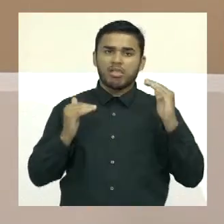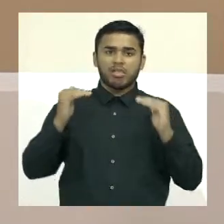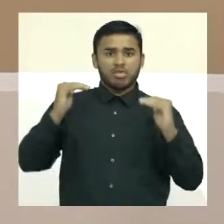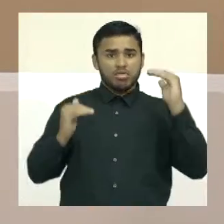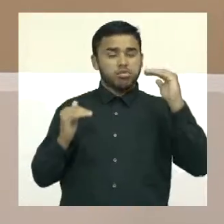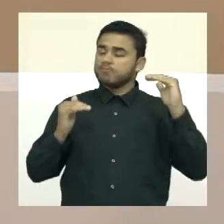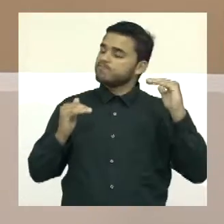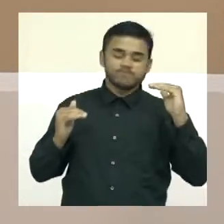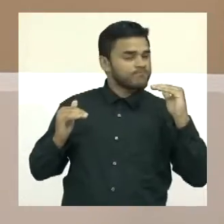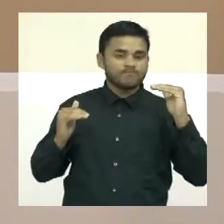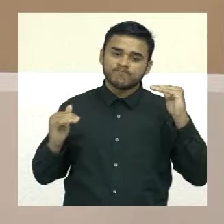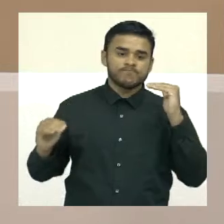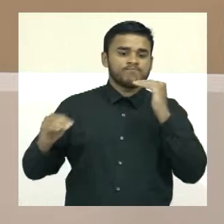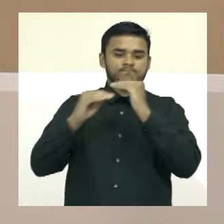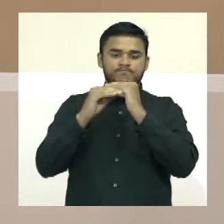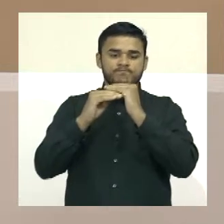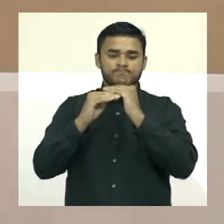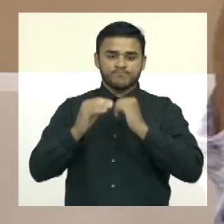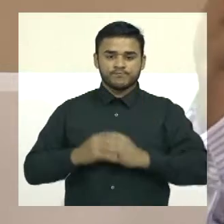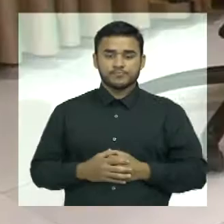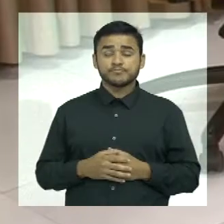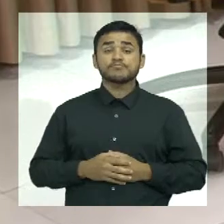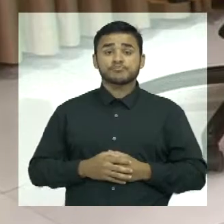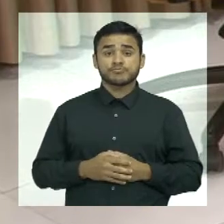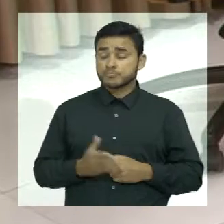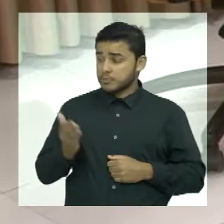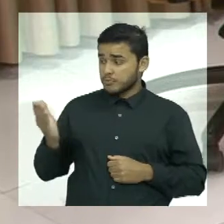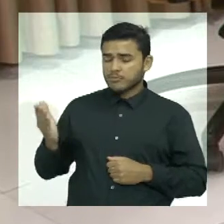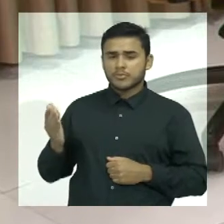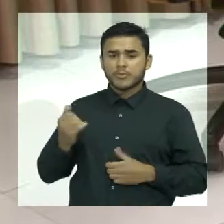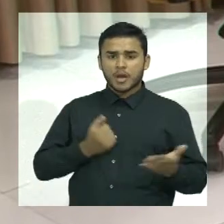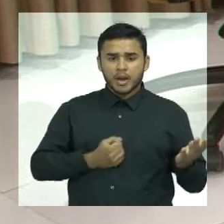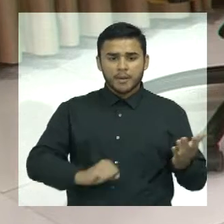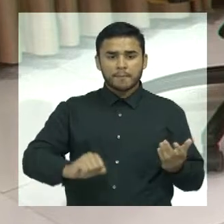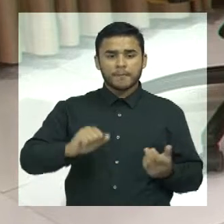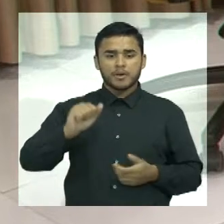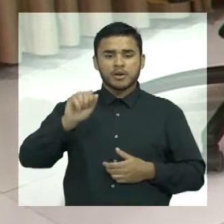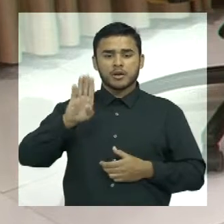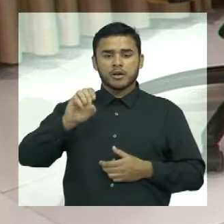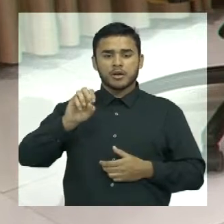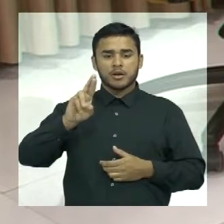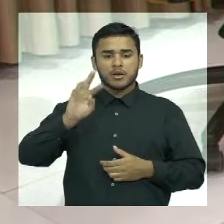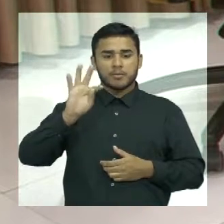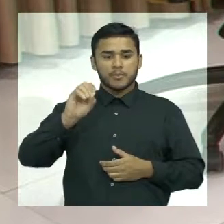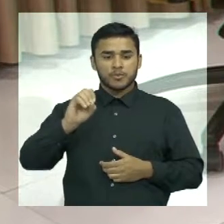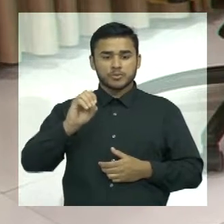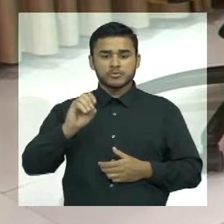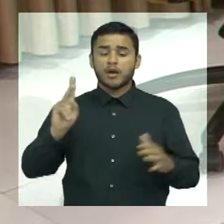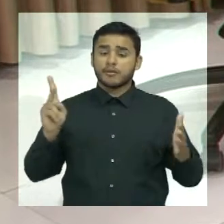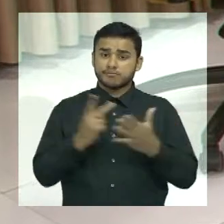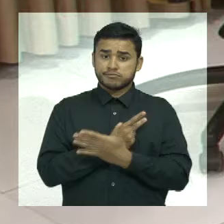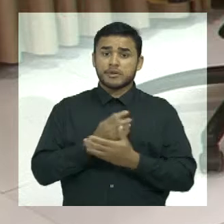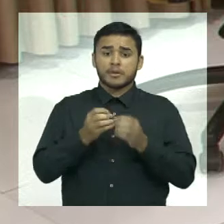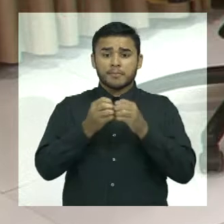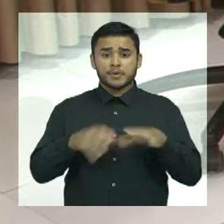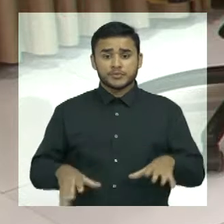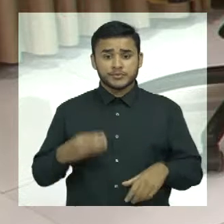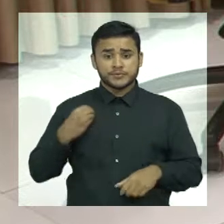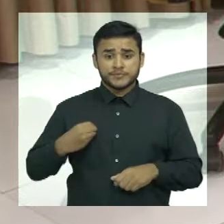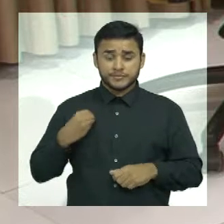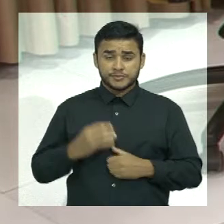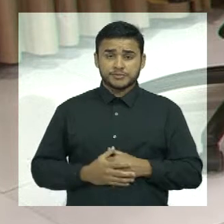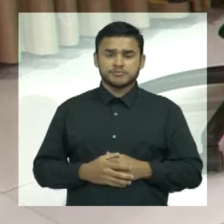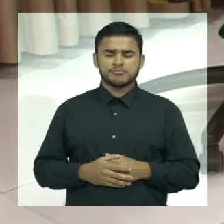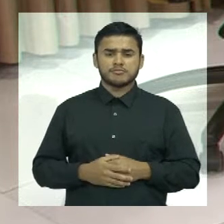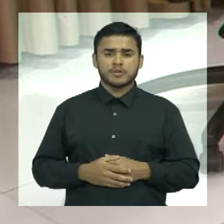gente tem um especialista aqui do lado para falar o que o aborto gera na vida de uma mulher. Então, olha o perigo, estão sugerindo para